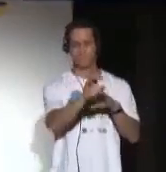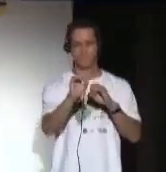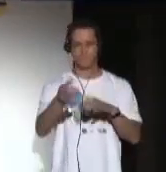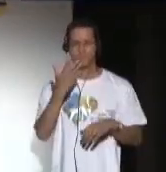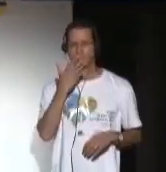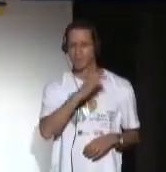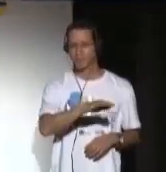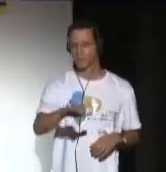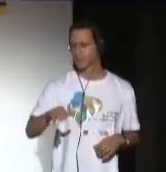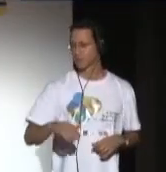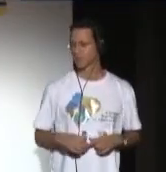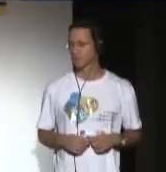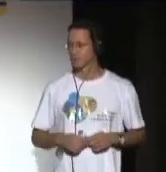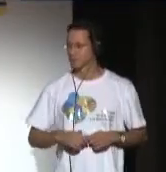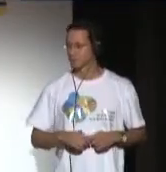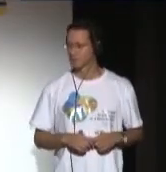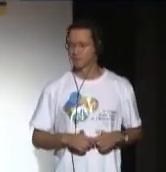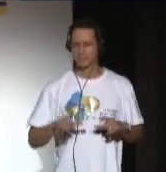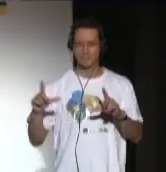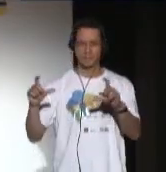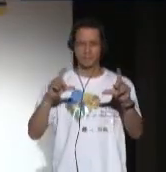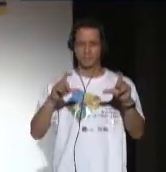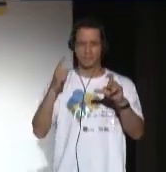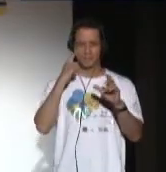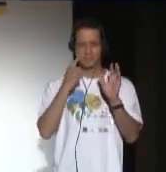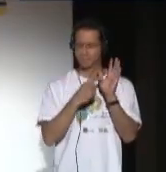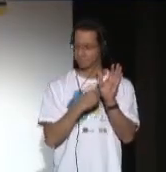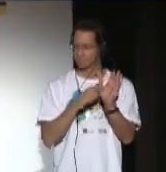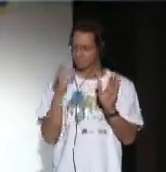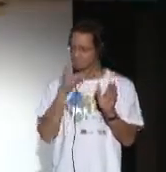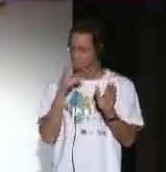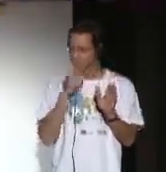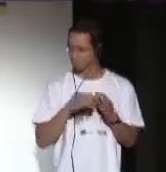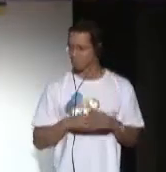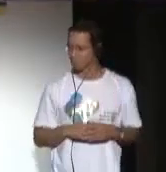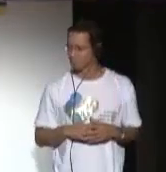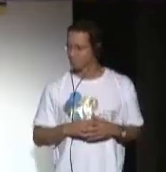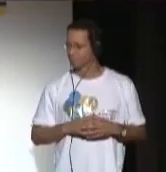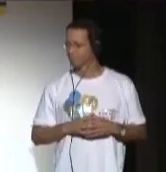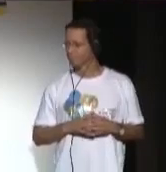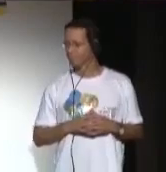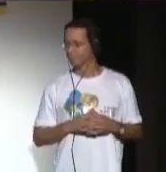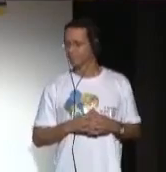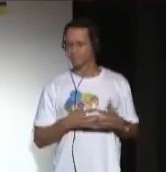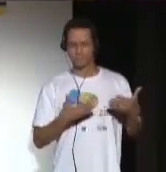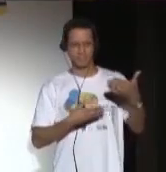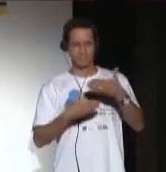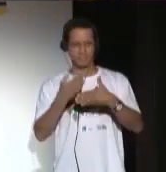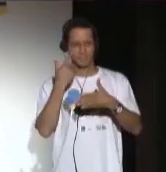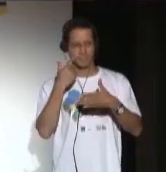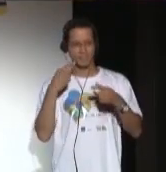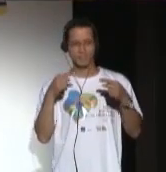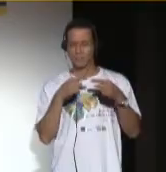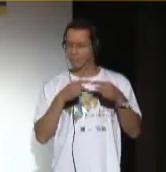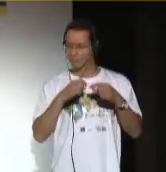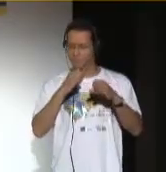Tem algumas fotos aqui para mostrar rapidamente para vocês. Aqui é um slide sobre imaginação